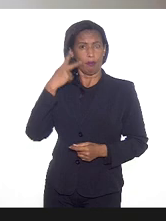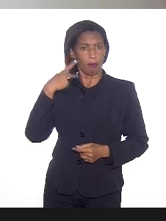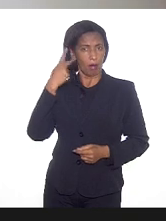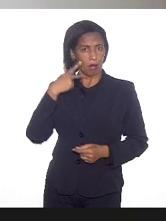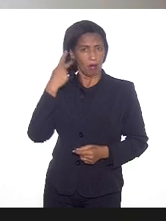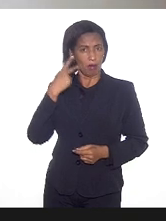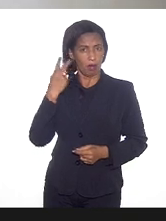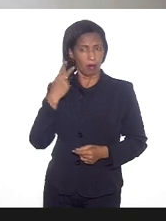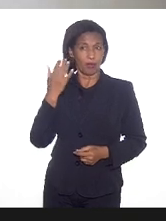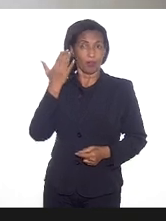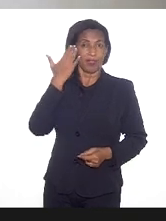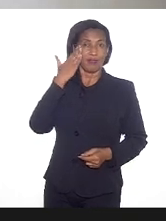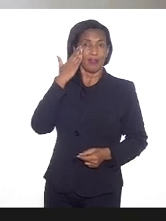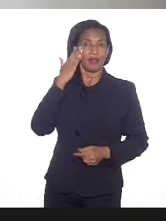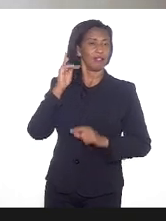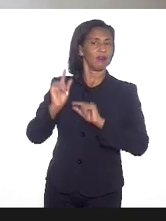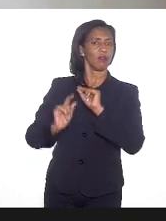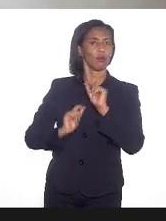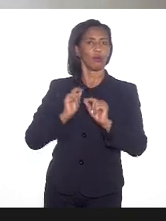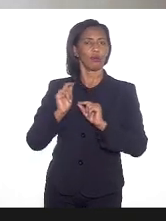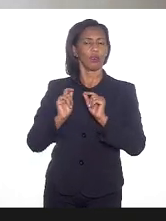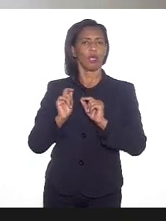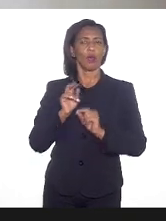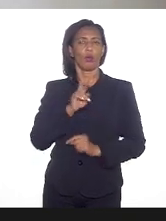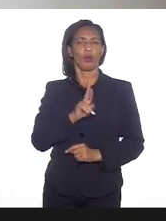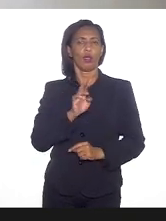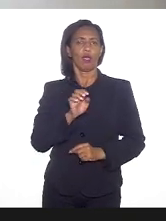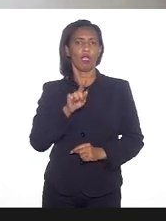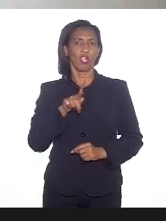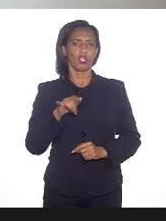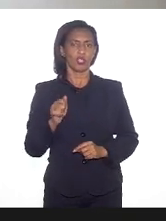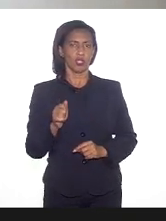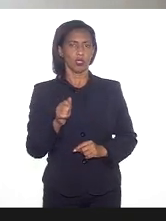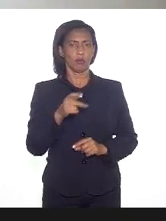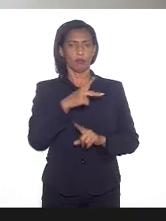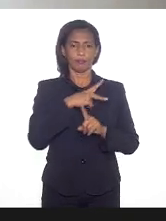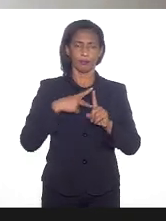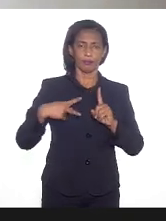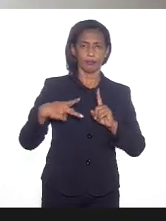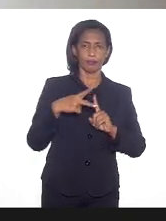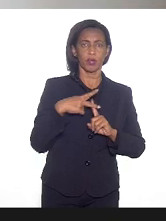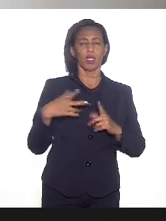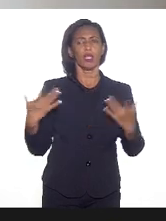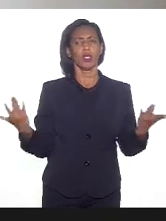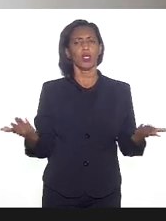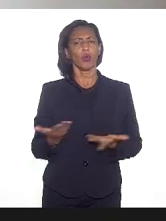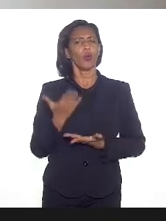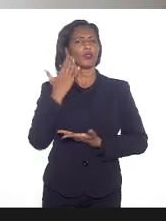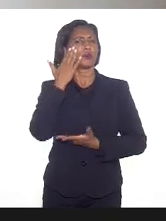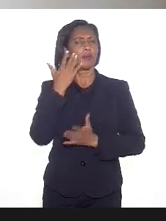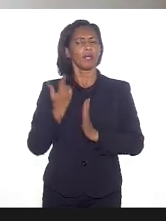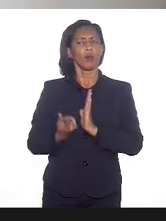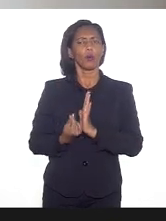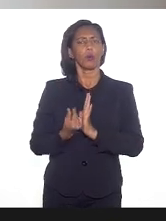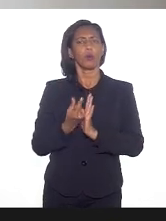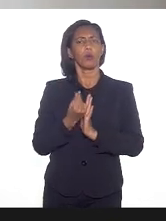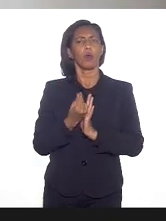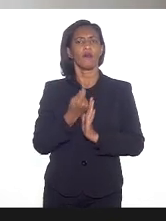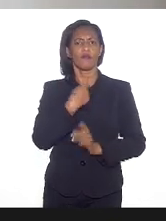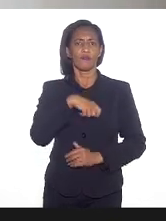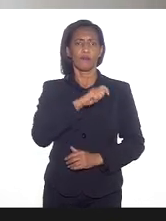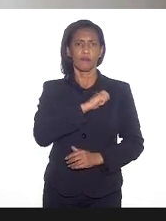regime próprio de previdência e as condições atuais financeiras, orçamentárias e fiscais do Estado do Rio de